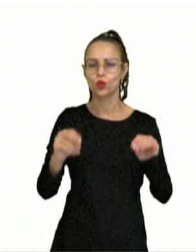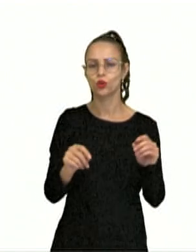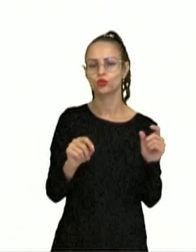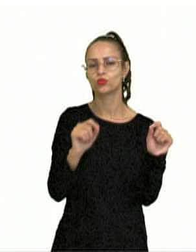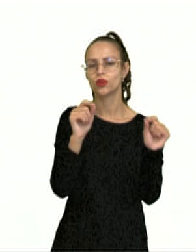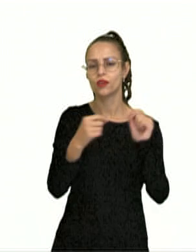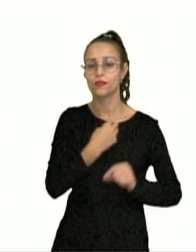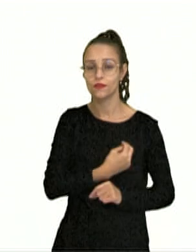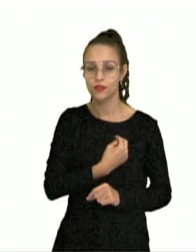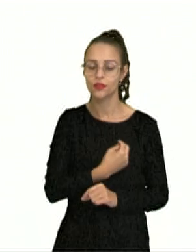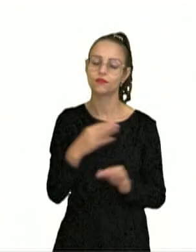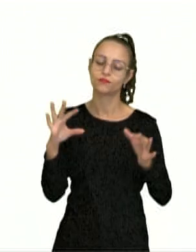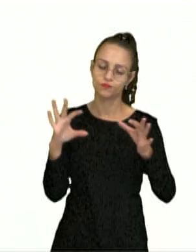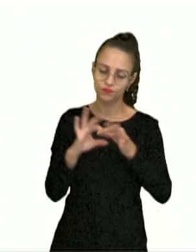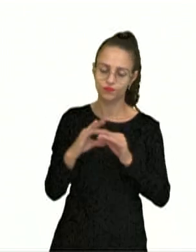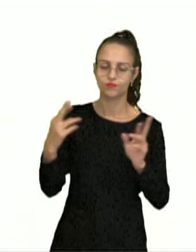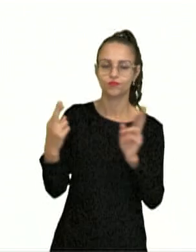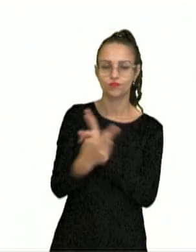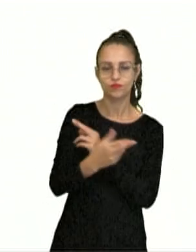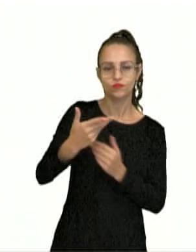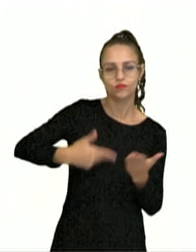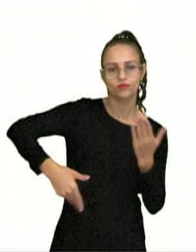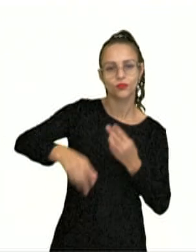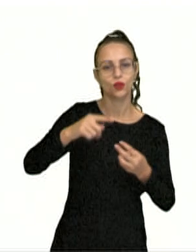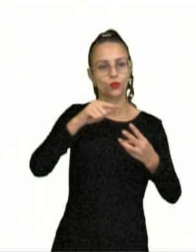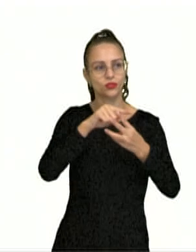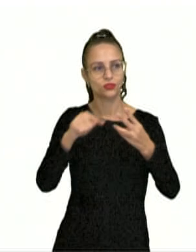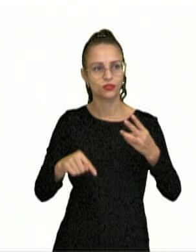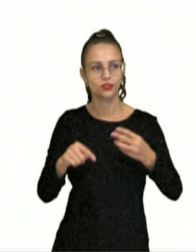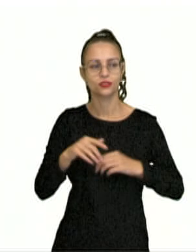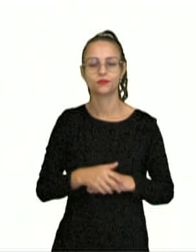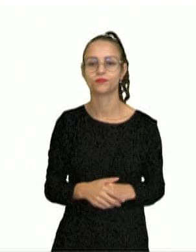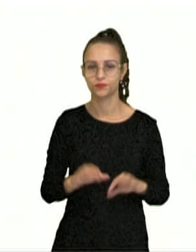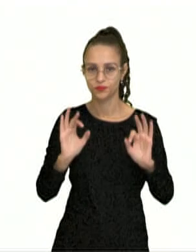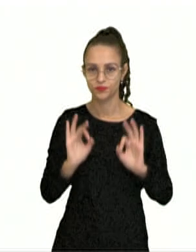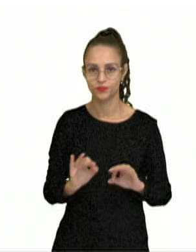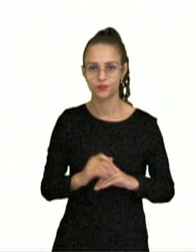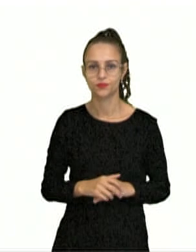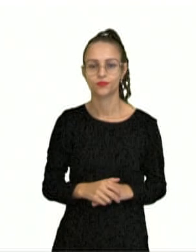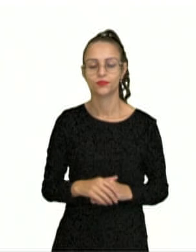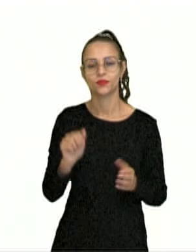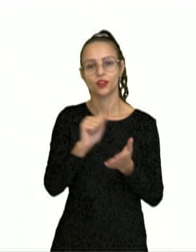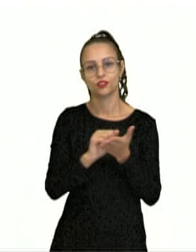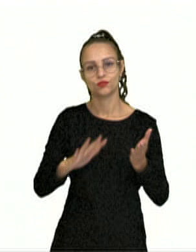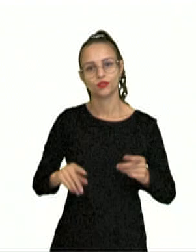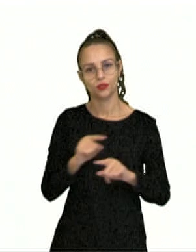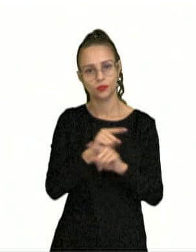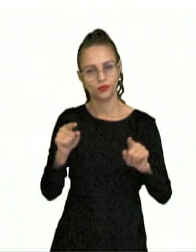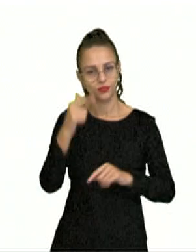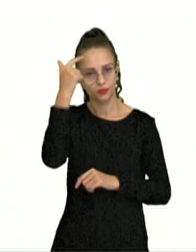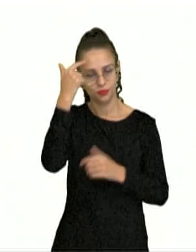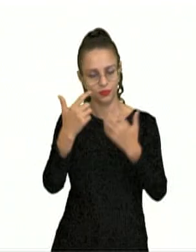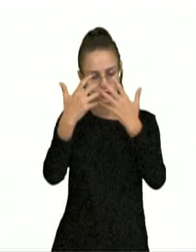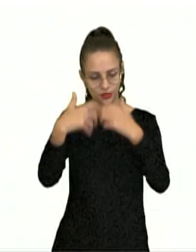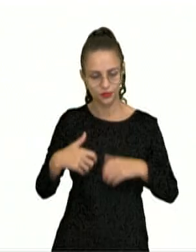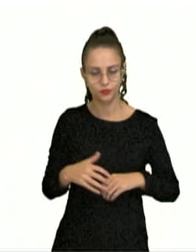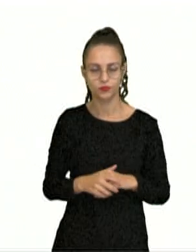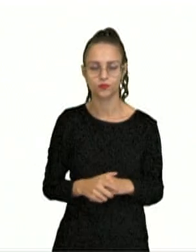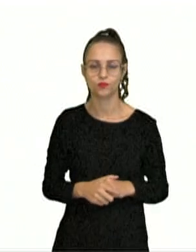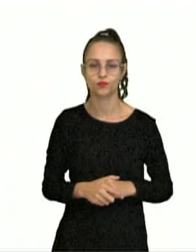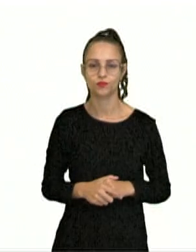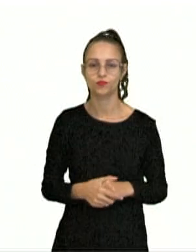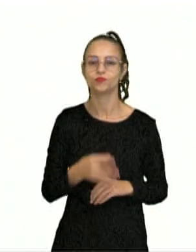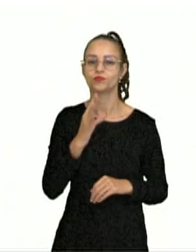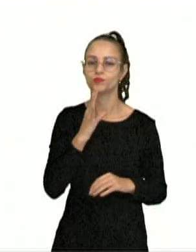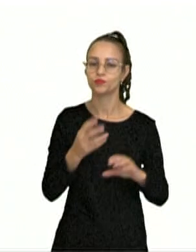e estão interrelacionados com os outros ambientes da Terra, certo? E aí uma atividadezinha ali para vocês pensarem um pouquinho.